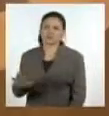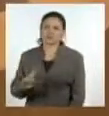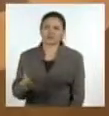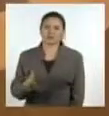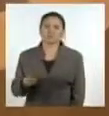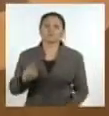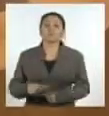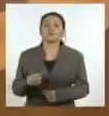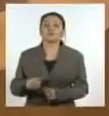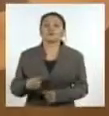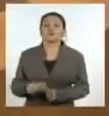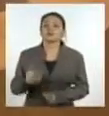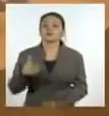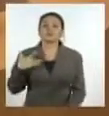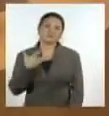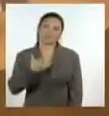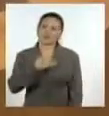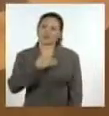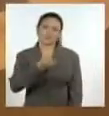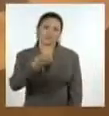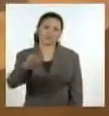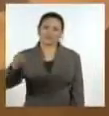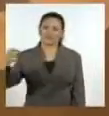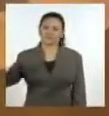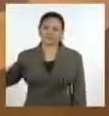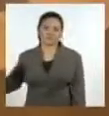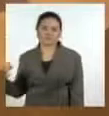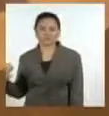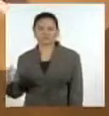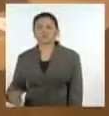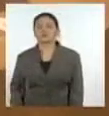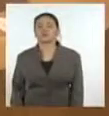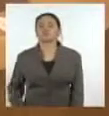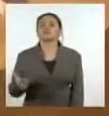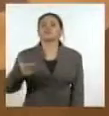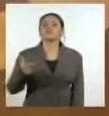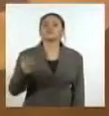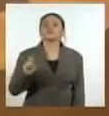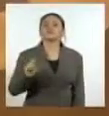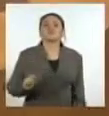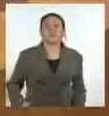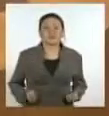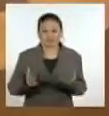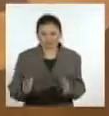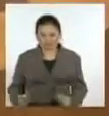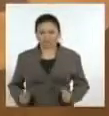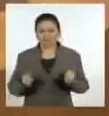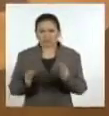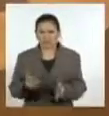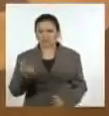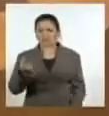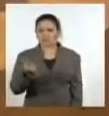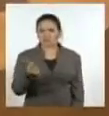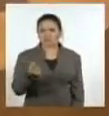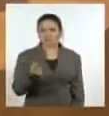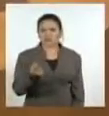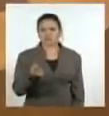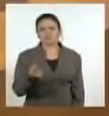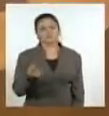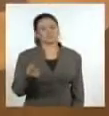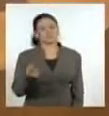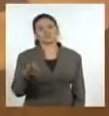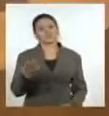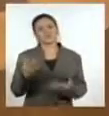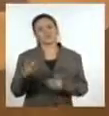iria gastar dinheiro na campanha, porque não dispunha. E terceiro, ele queria um gabinete